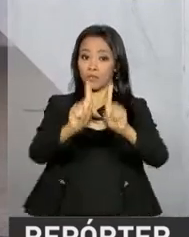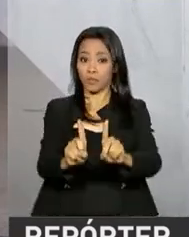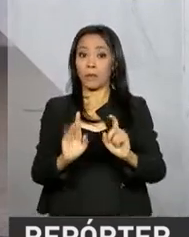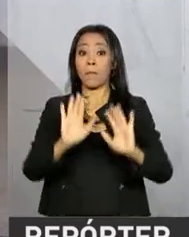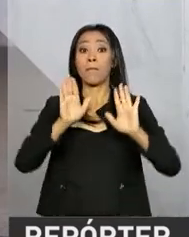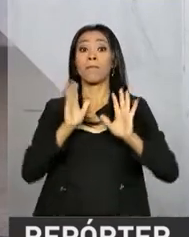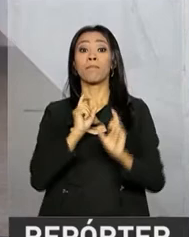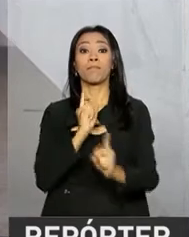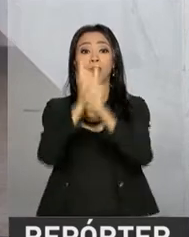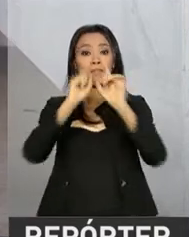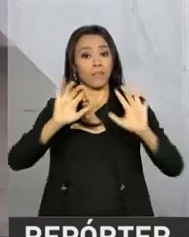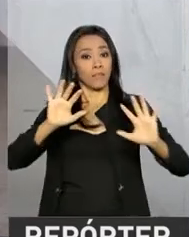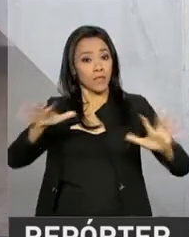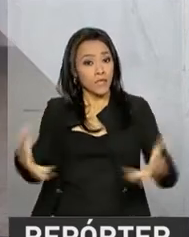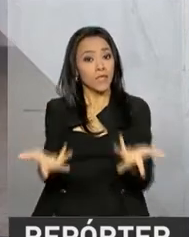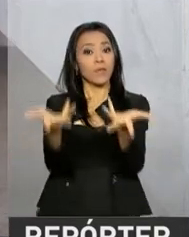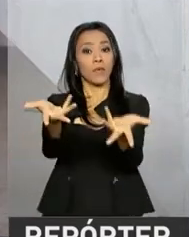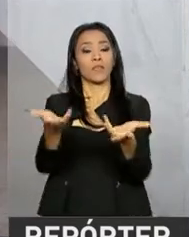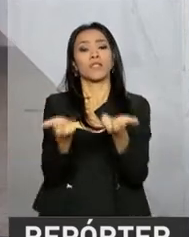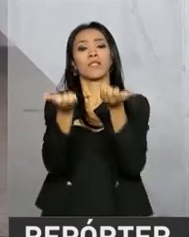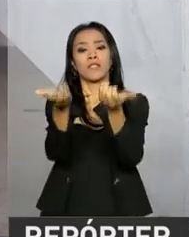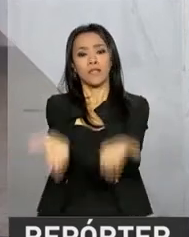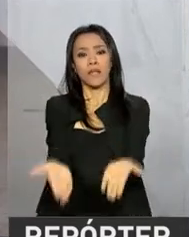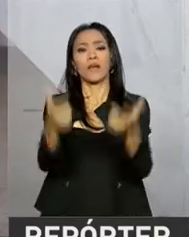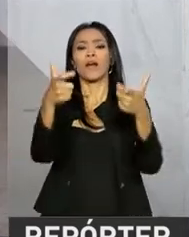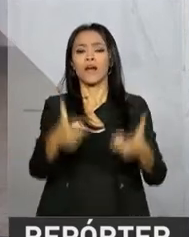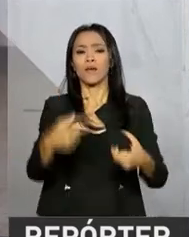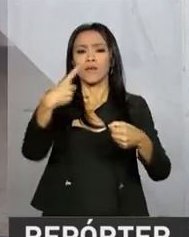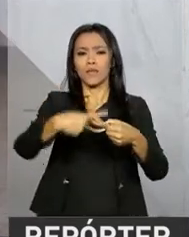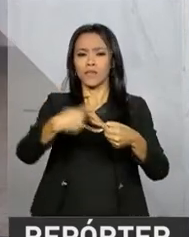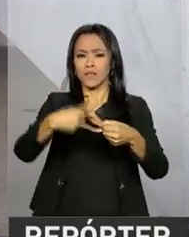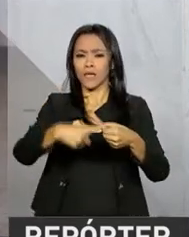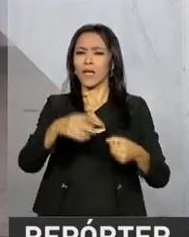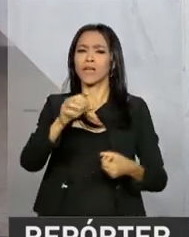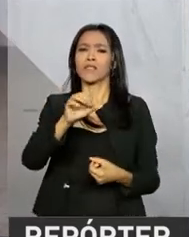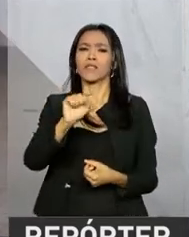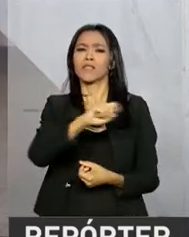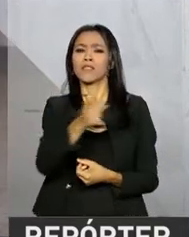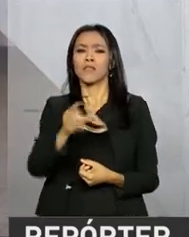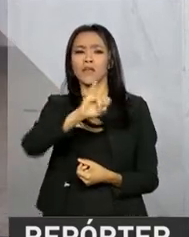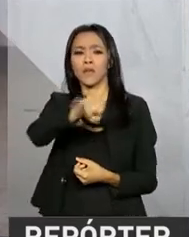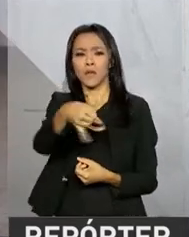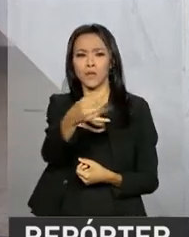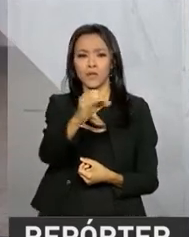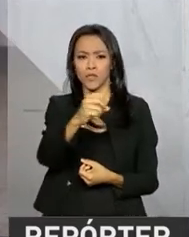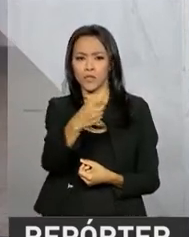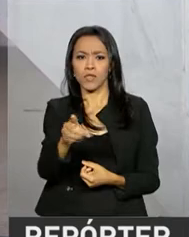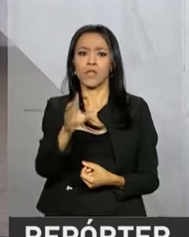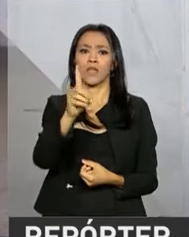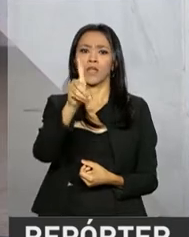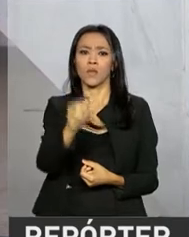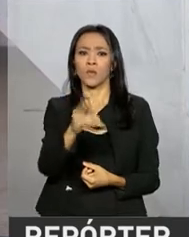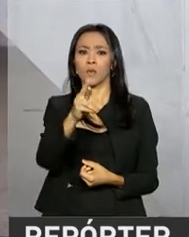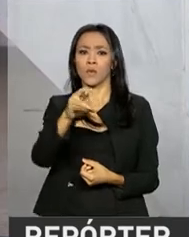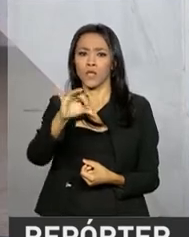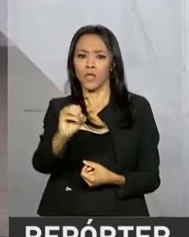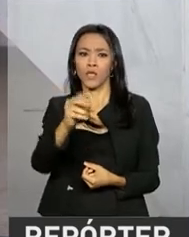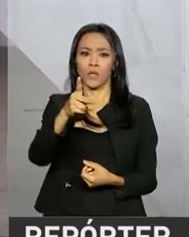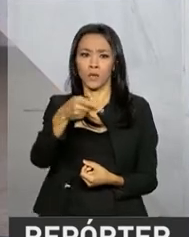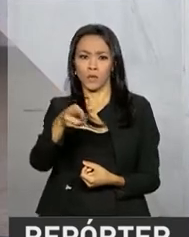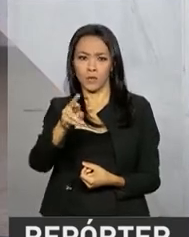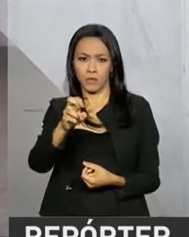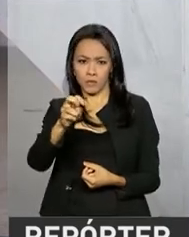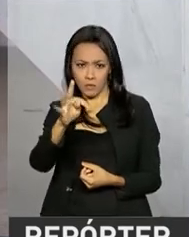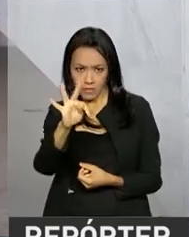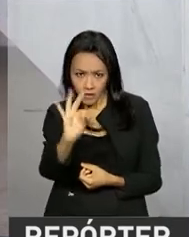cerimônia de entrega que acontece lá em São José do Rio Preto, município do noroeste do estado de São Paulo, que fica aí a cerca